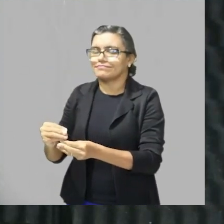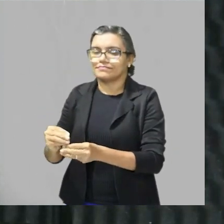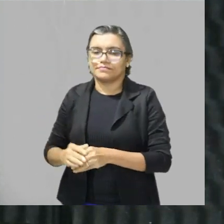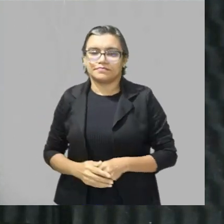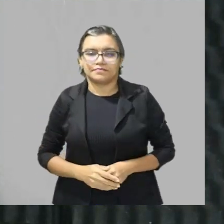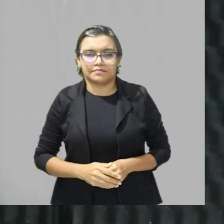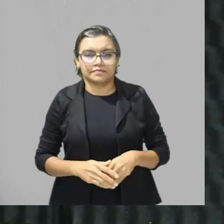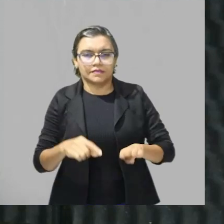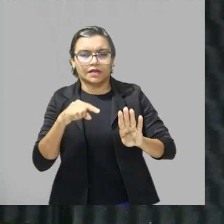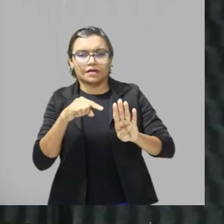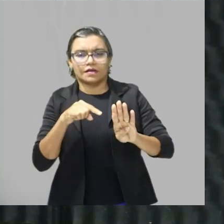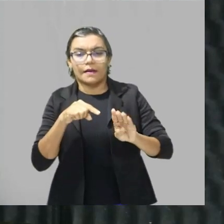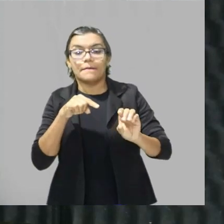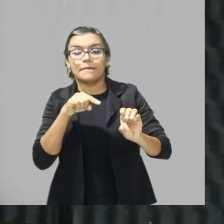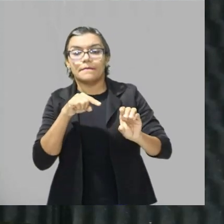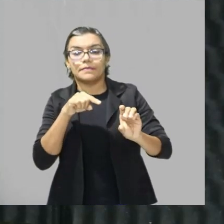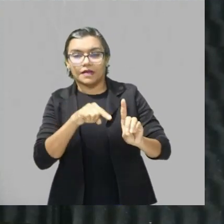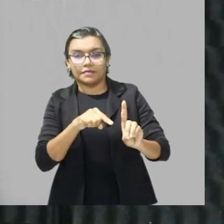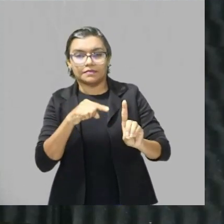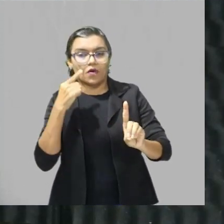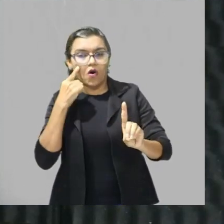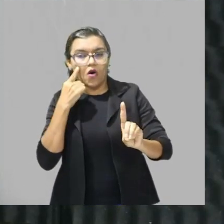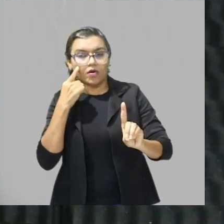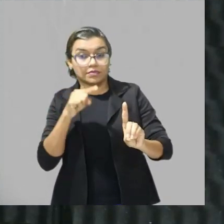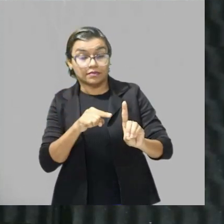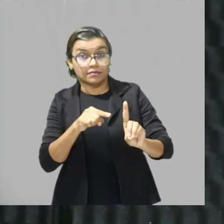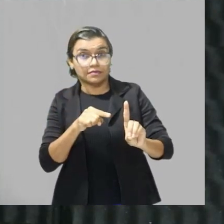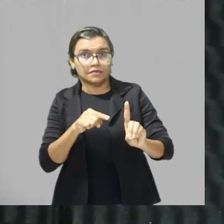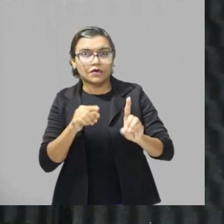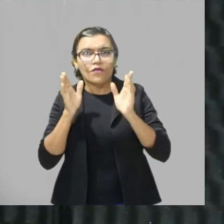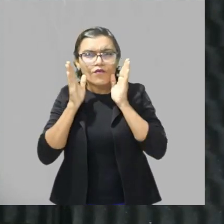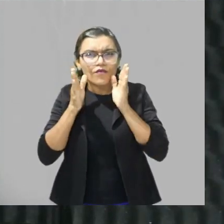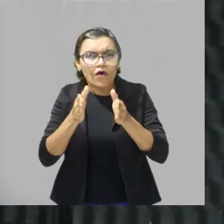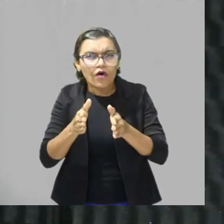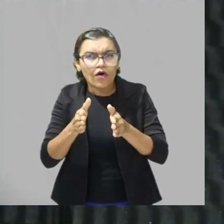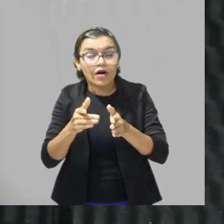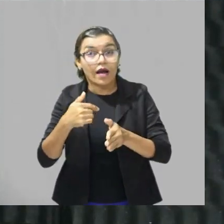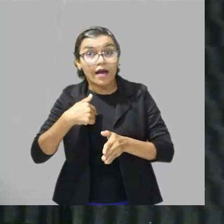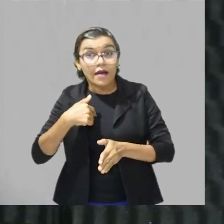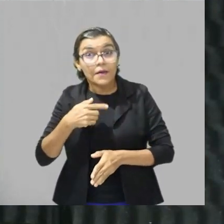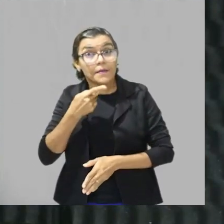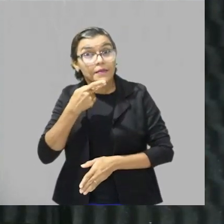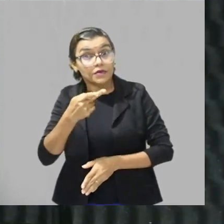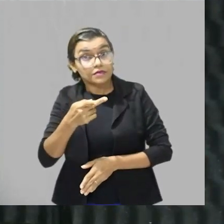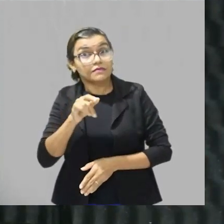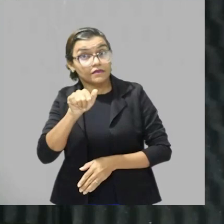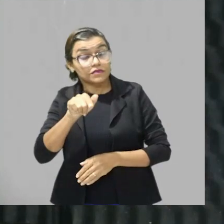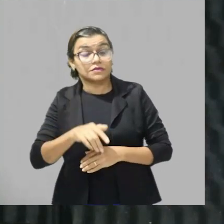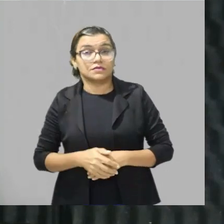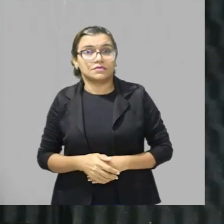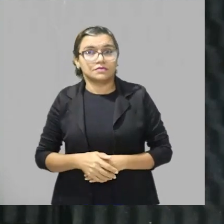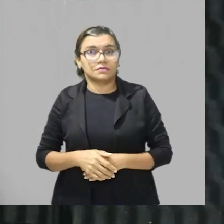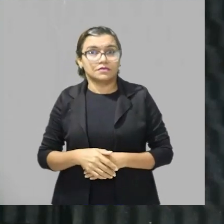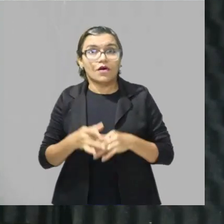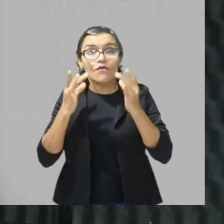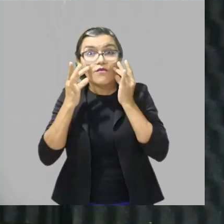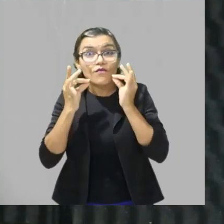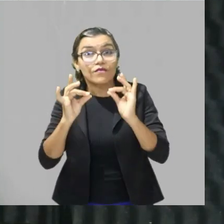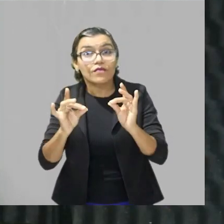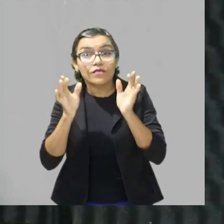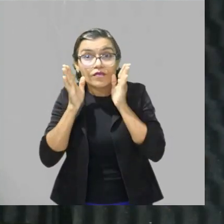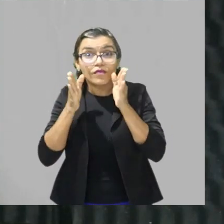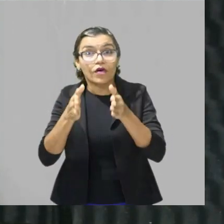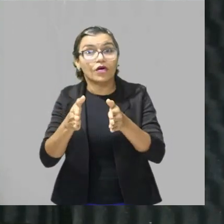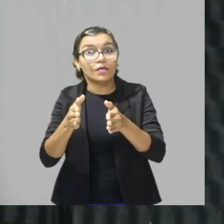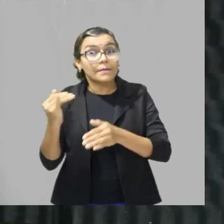focalização foco eu fico cobrando vocês Olha tem foco se concentre presta atenção não é foco